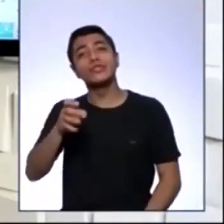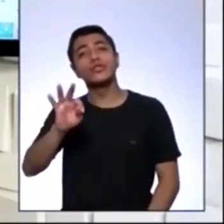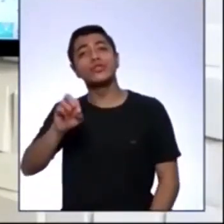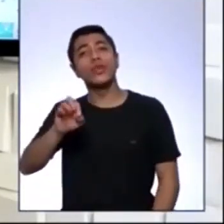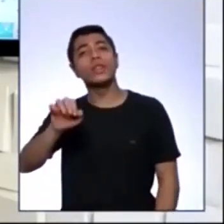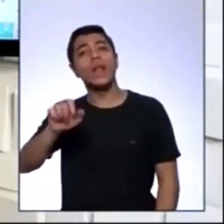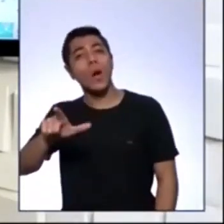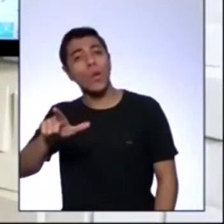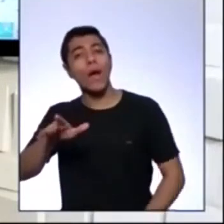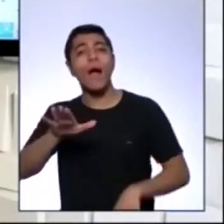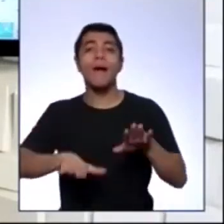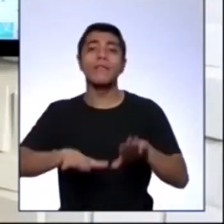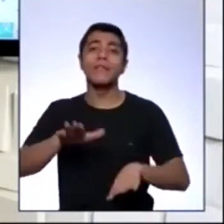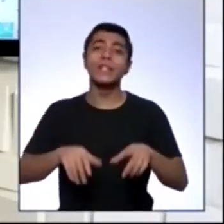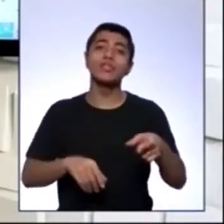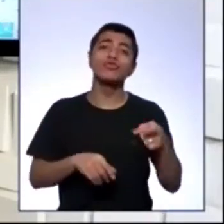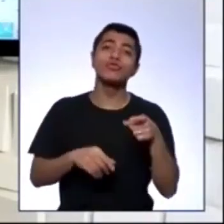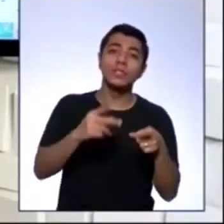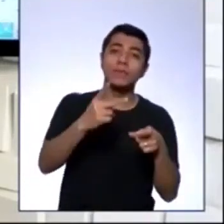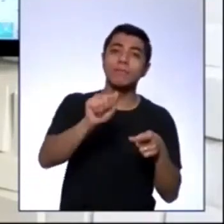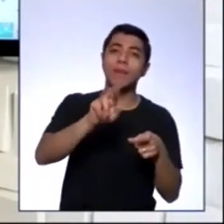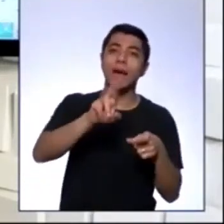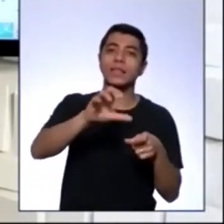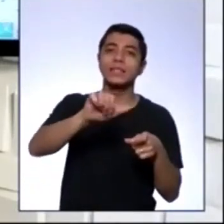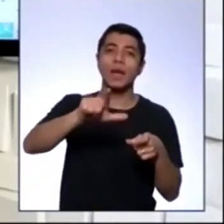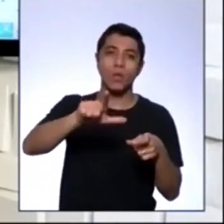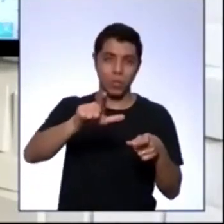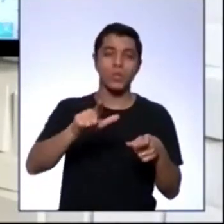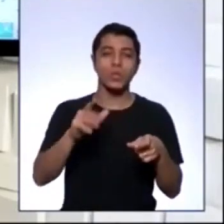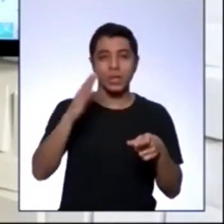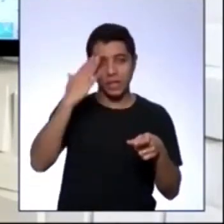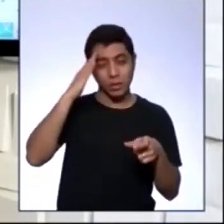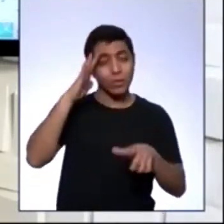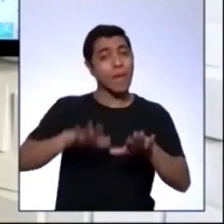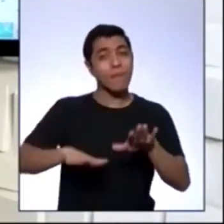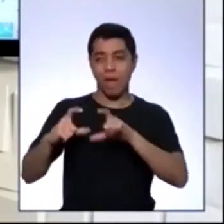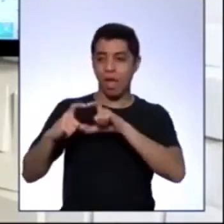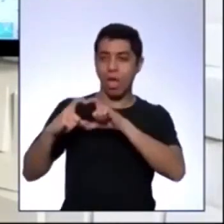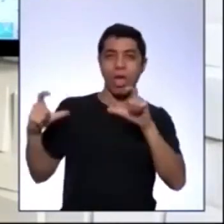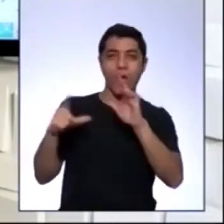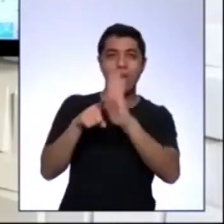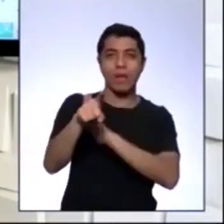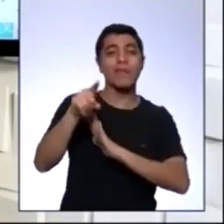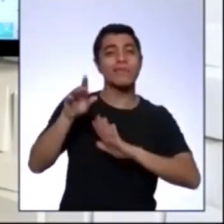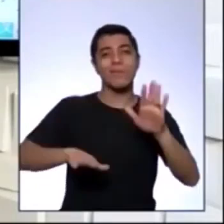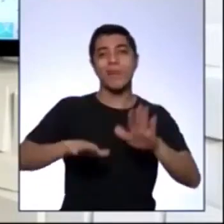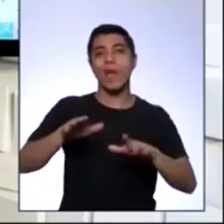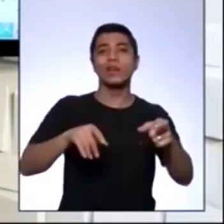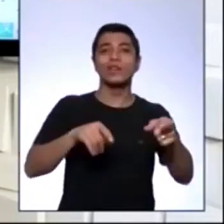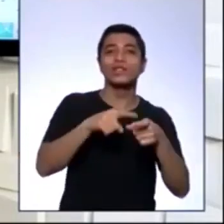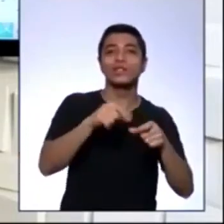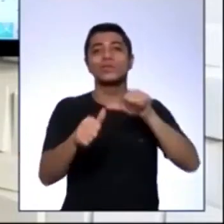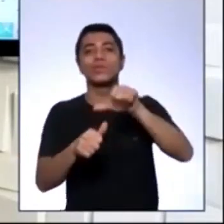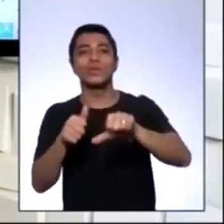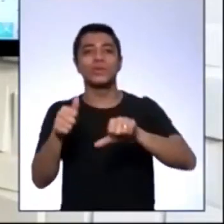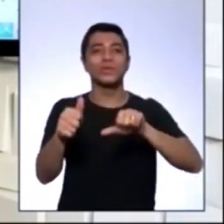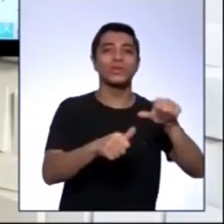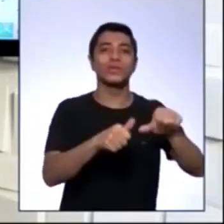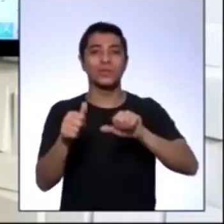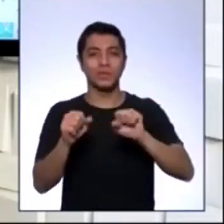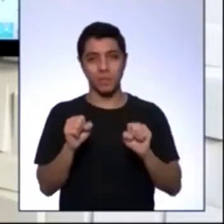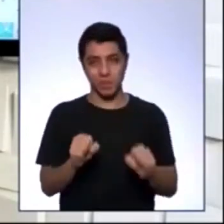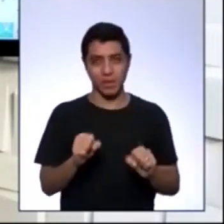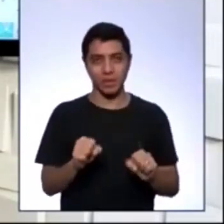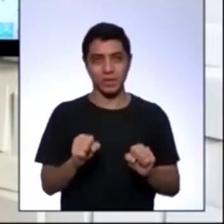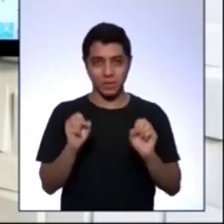Vai depender do problema o gente pode ficar mudando de lugar tudo bem E a Vamo treinar agora vamos treinar com